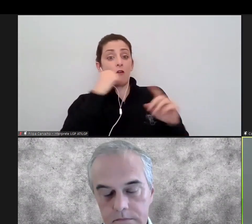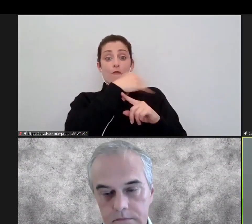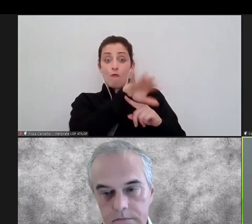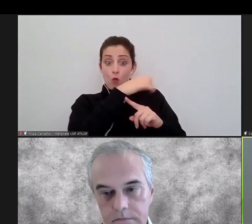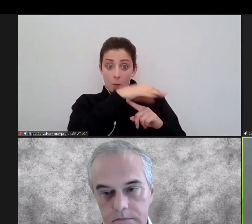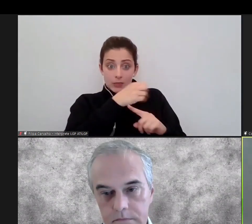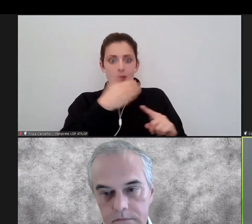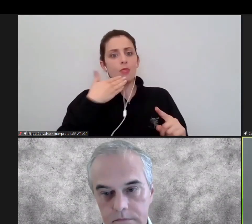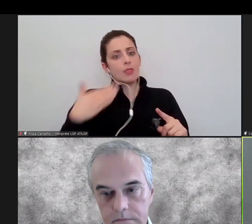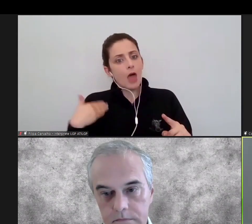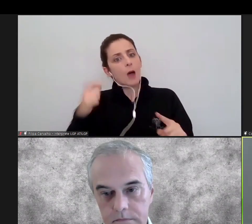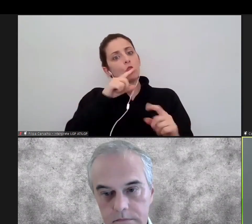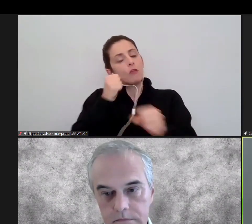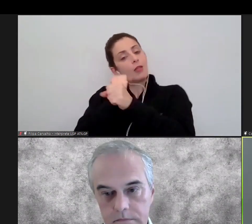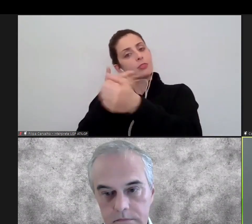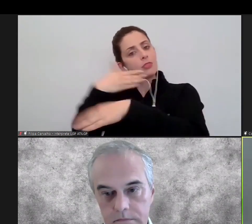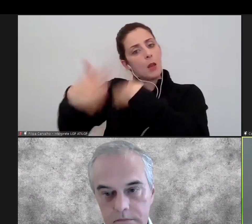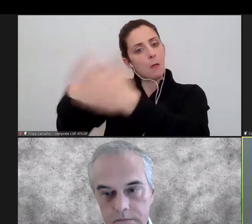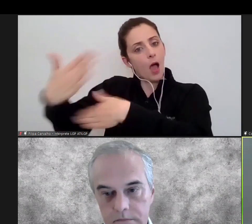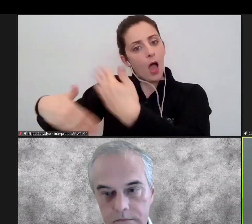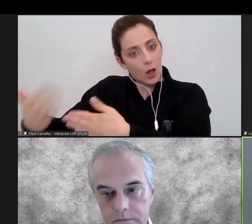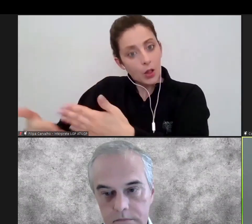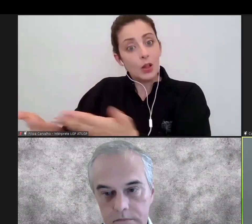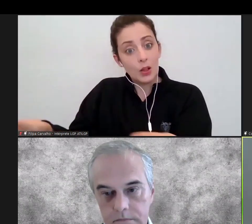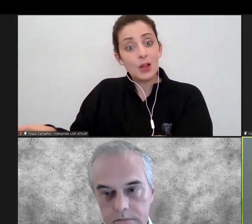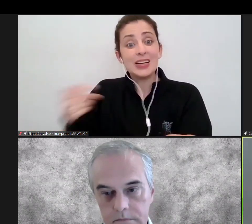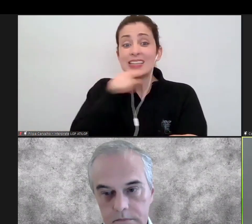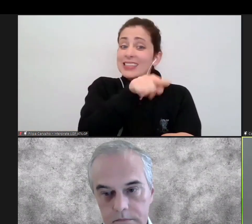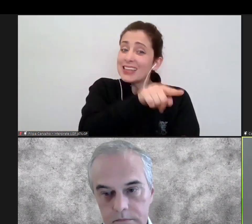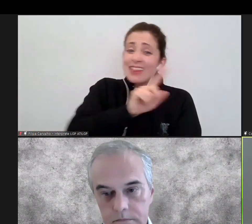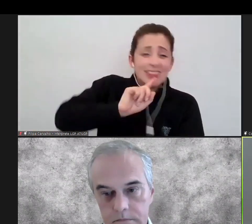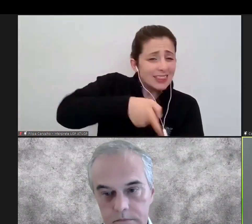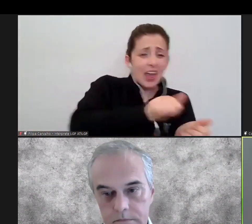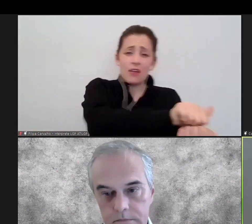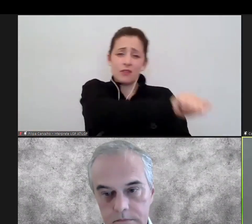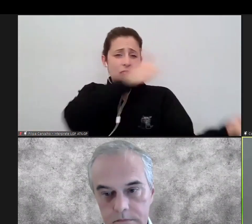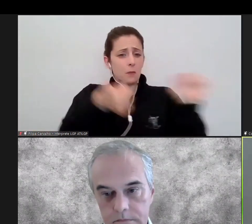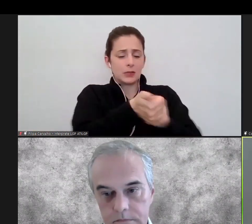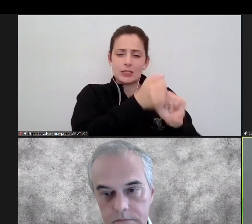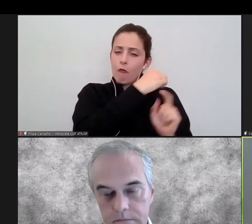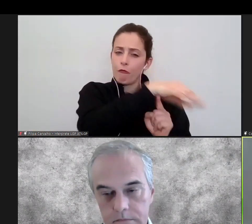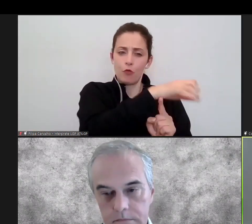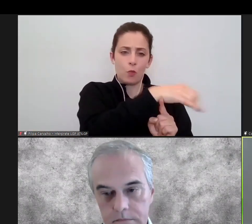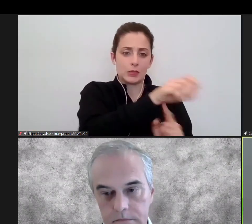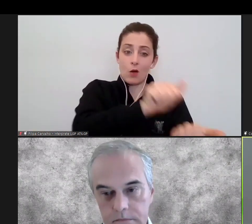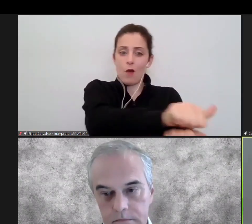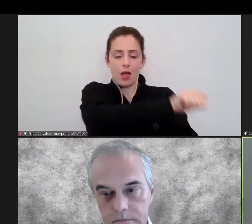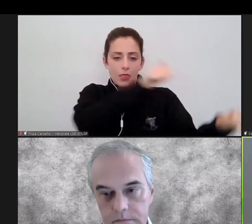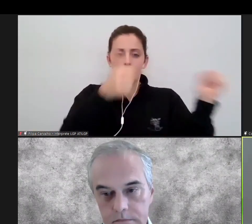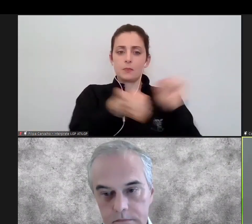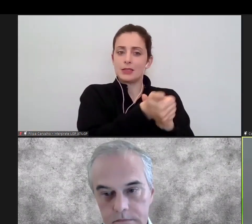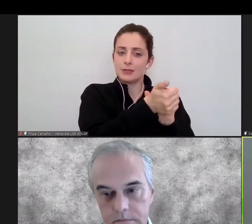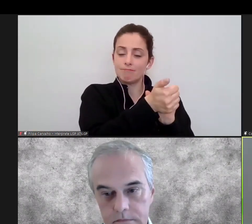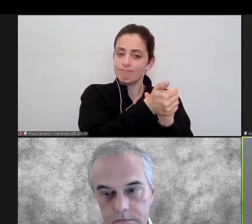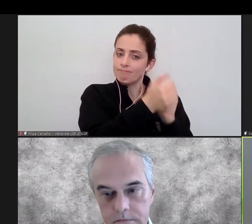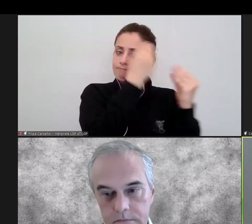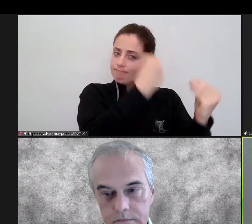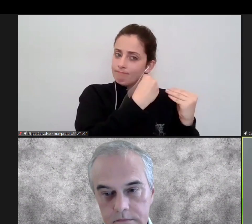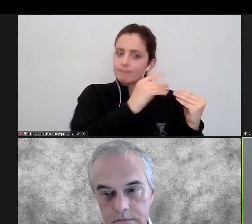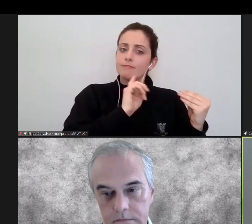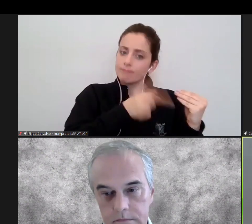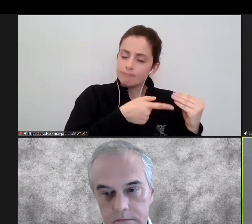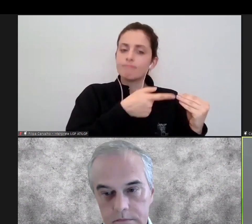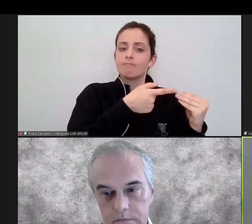é importante que haja aqui uma adaptação neste sentido, para que possamos dar a oportunidade de pessoas que têm muitas das vezes